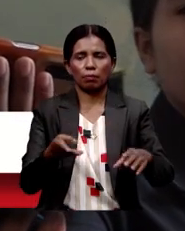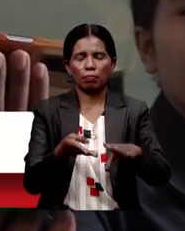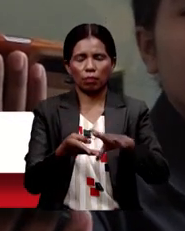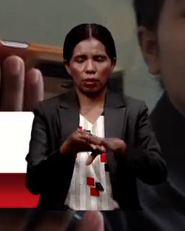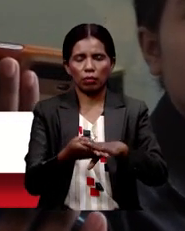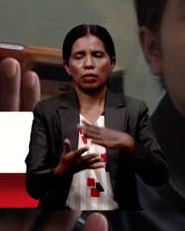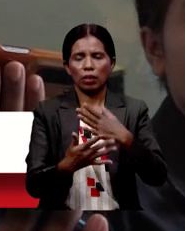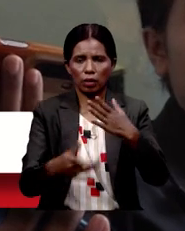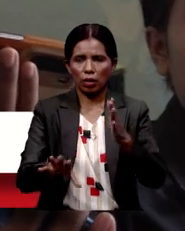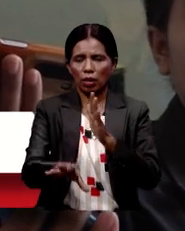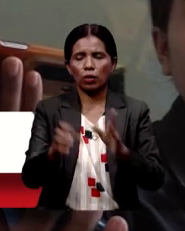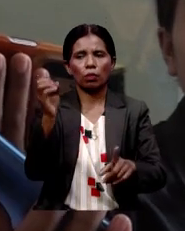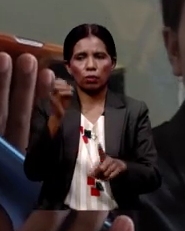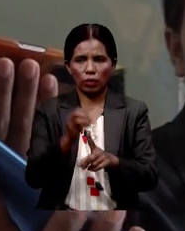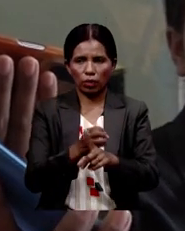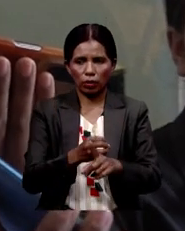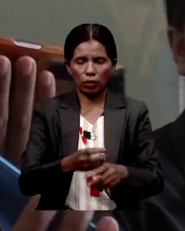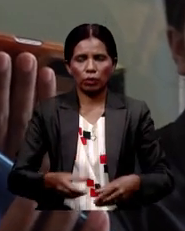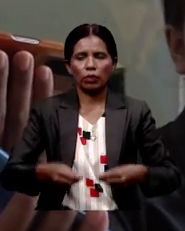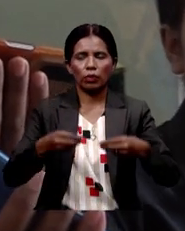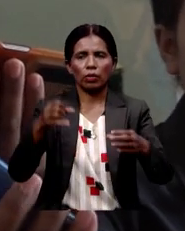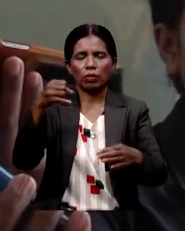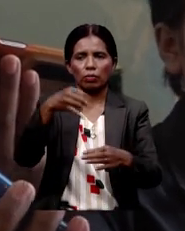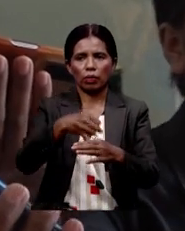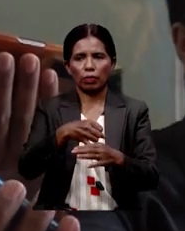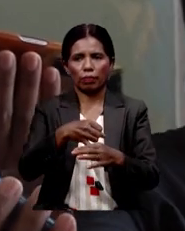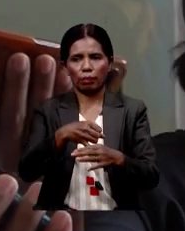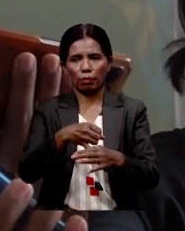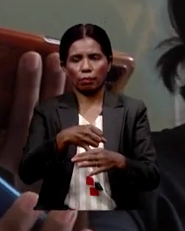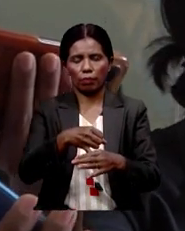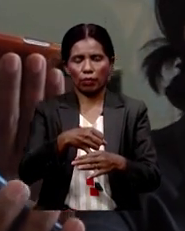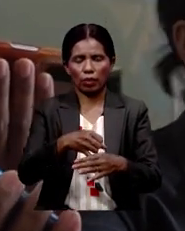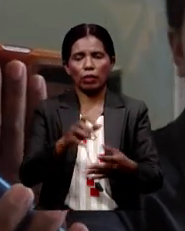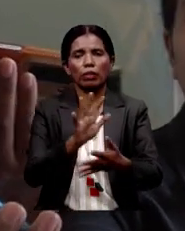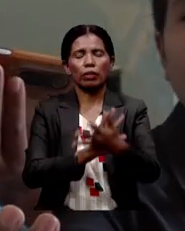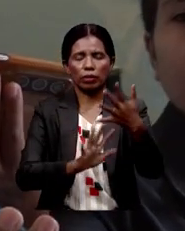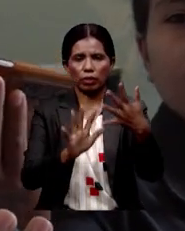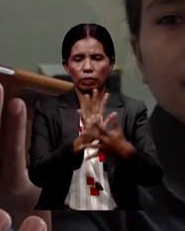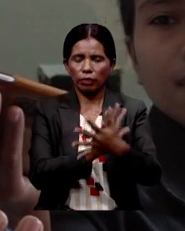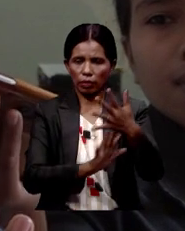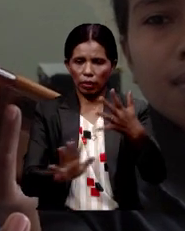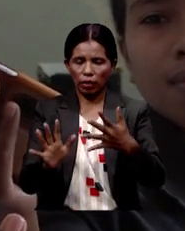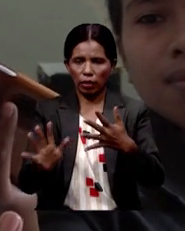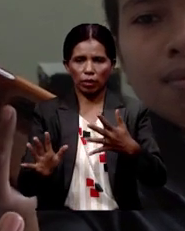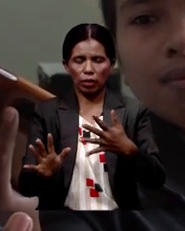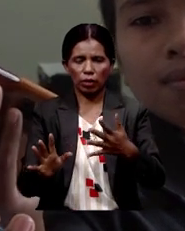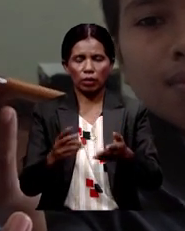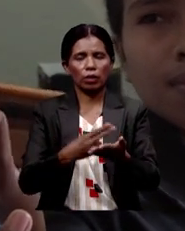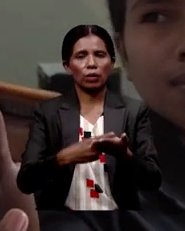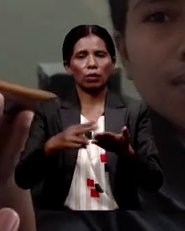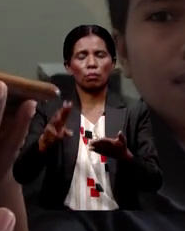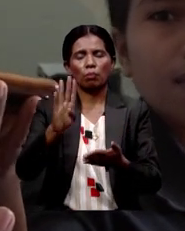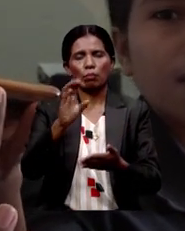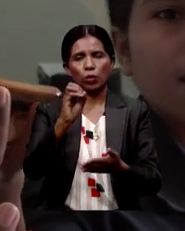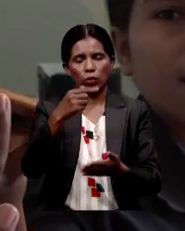hetan oportunidade para envolve mus iha Festa Dom Bosco nian engkaisa mus aktif dari